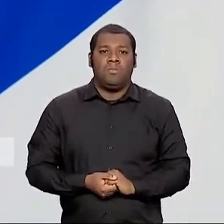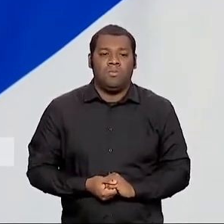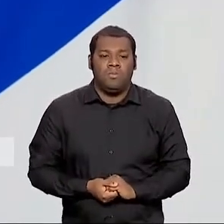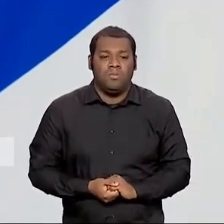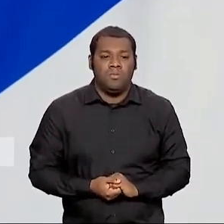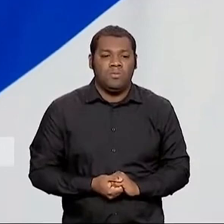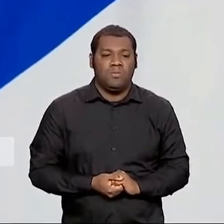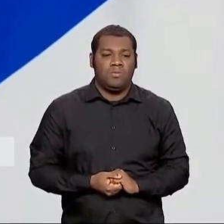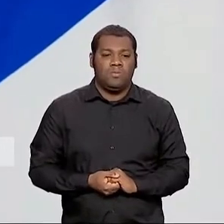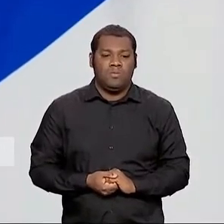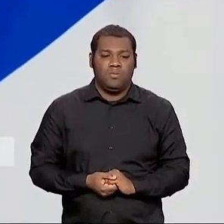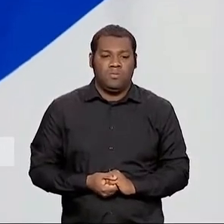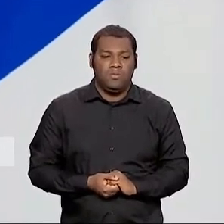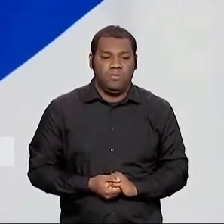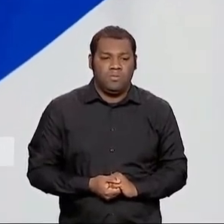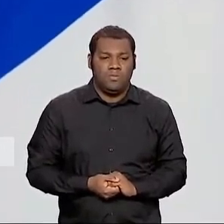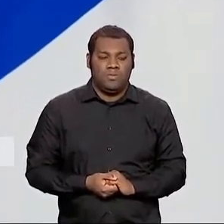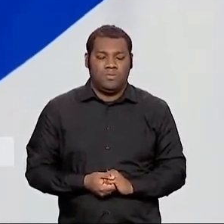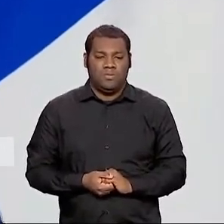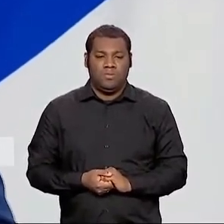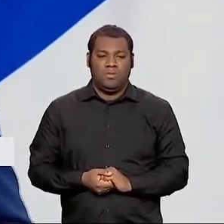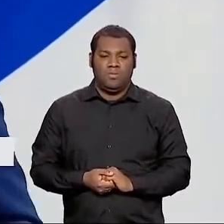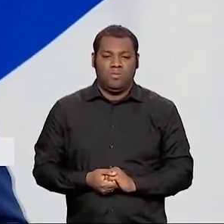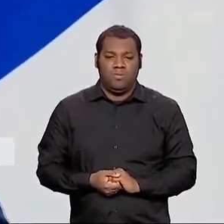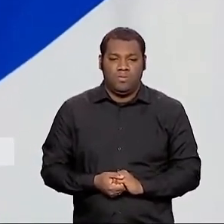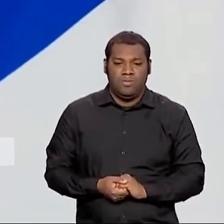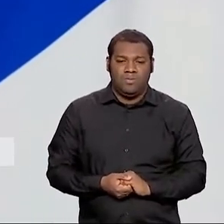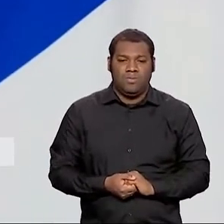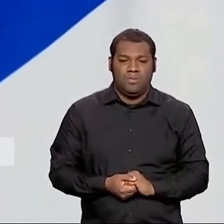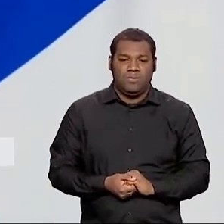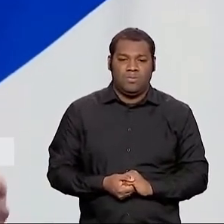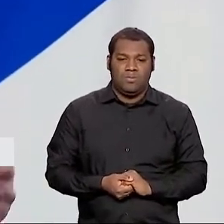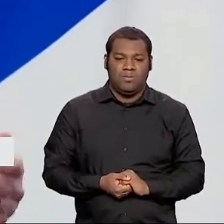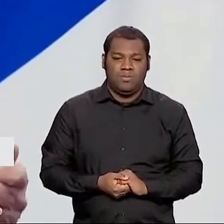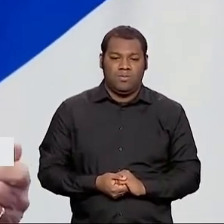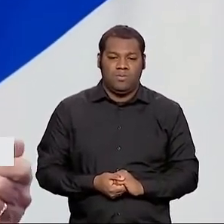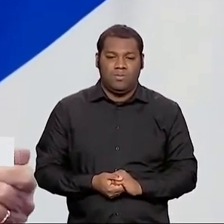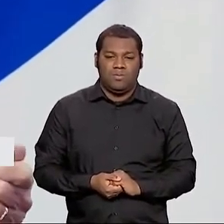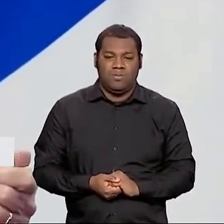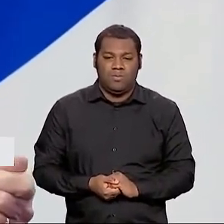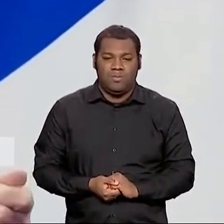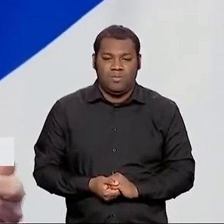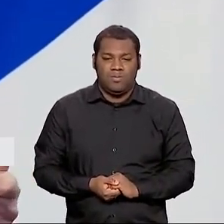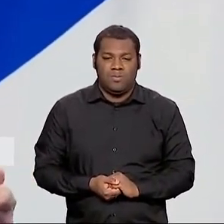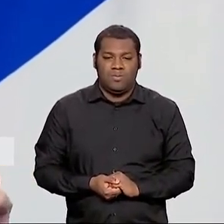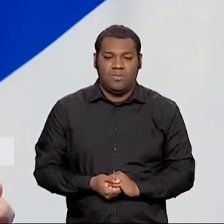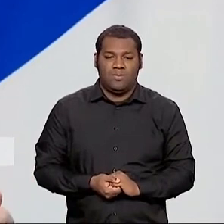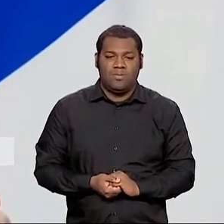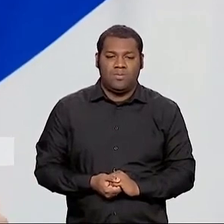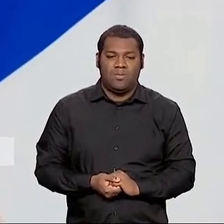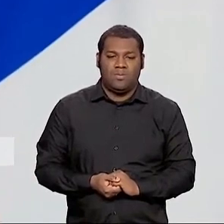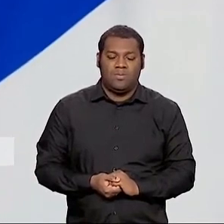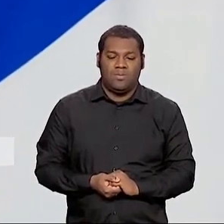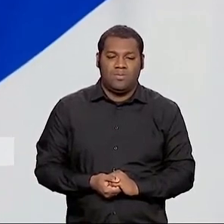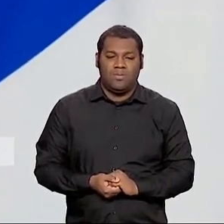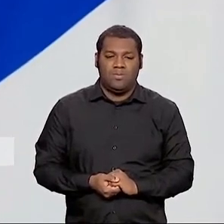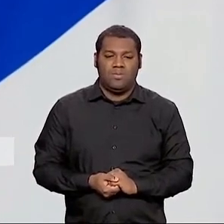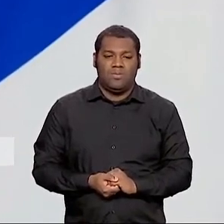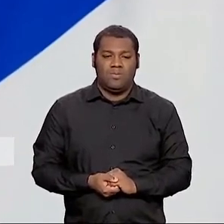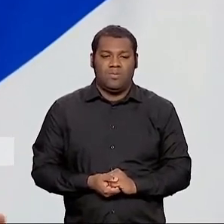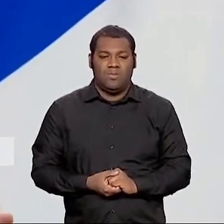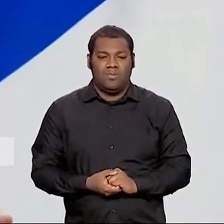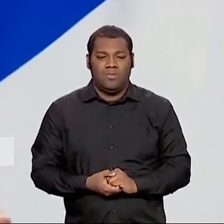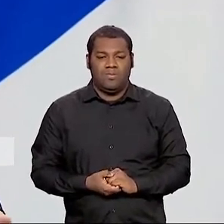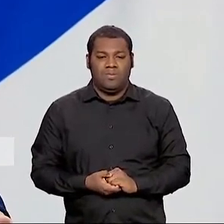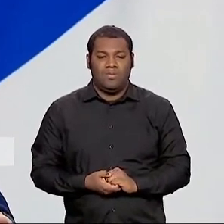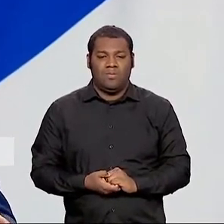A gente vai distribuindo o microfone aqui, conforme os pedidos. Ô, Décio, não tem um microfone na mão, não, para você coordenar isso? Vou pegar um